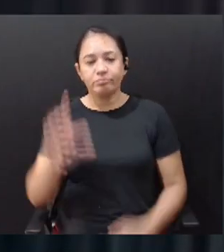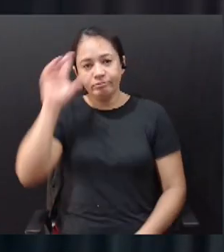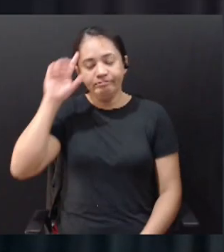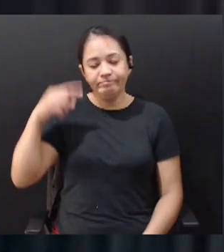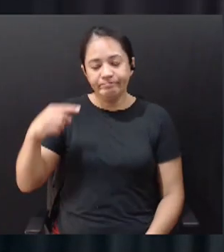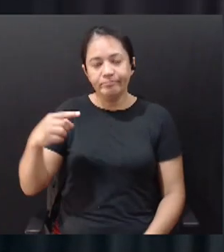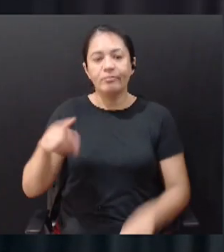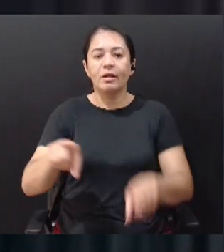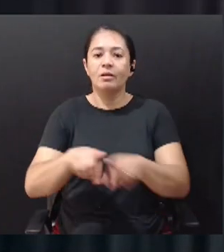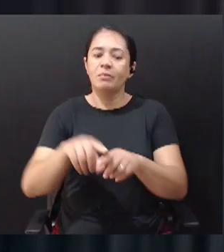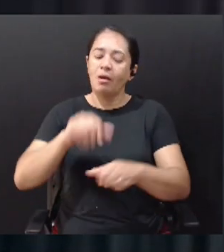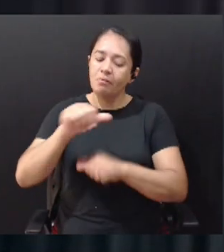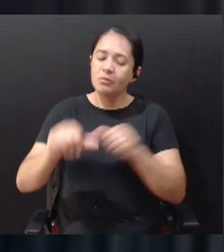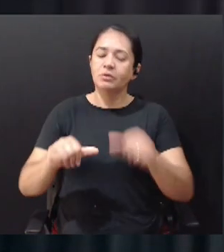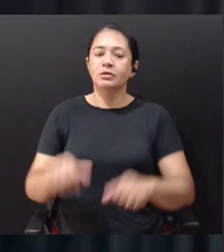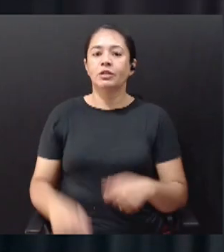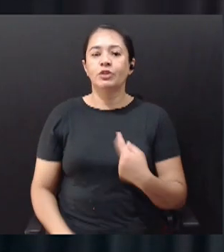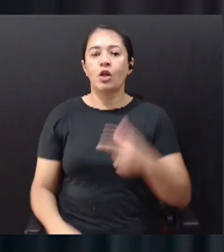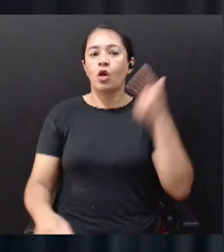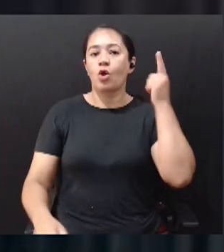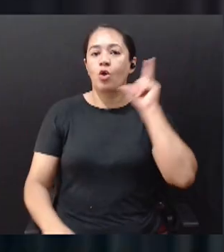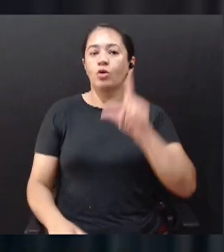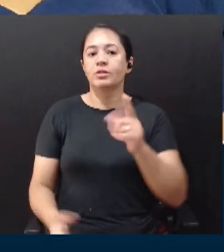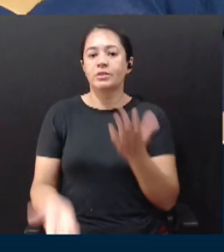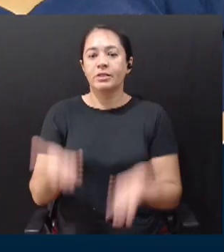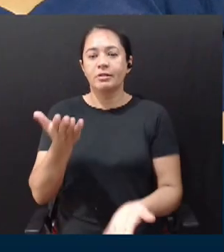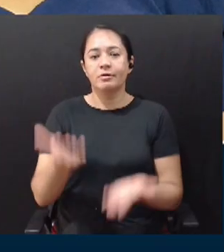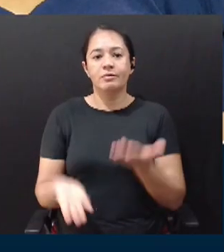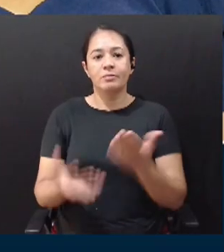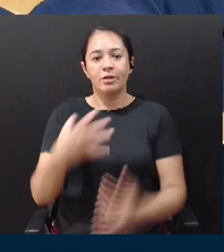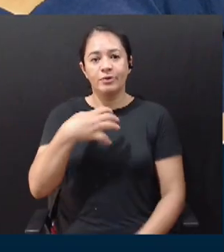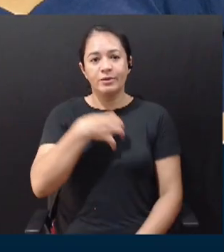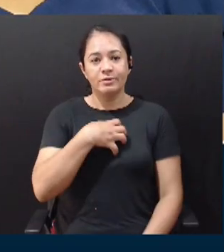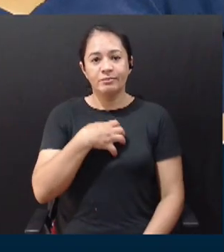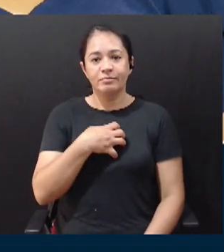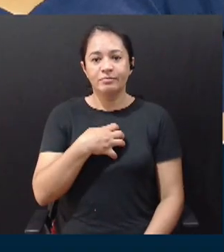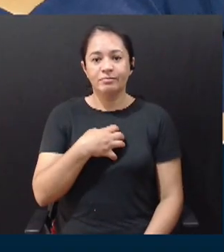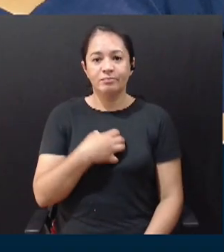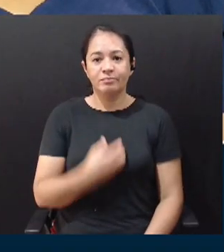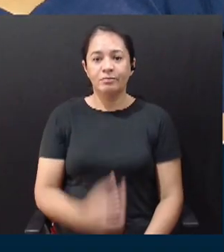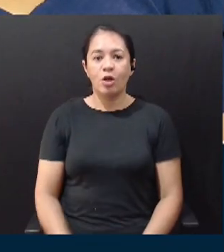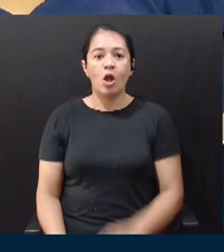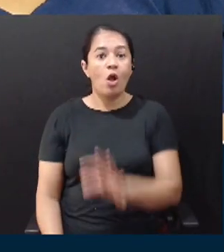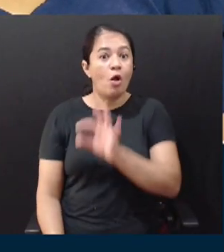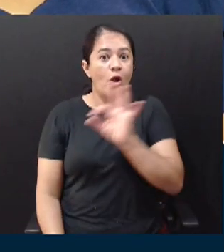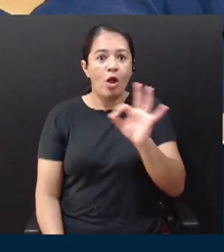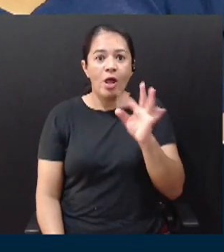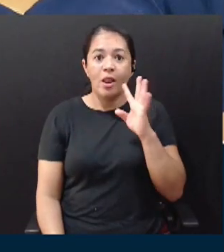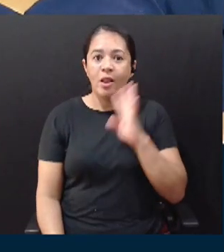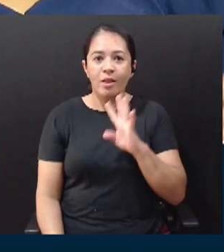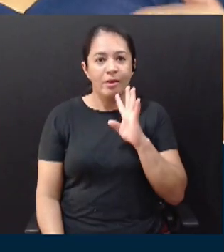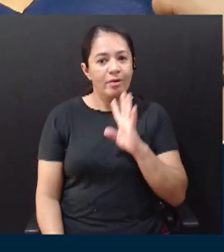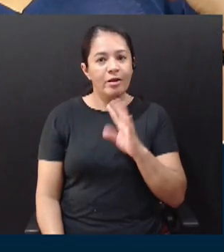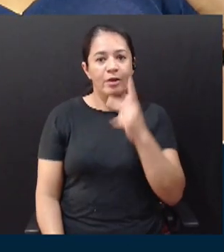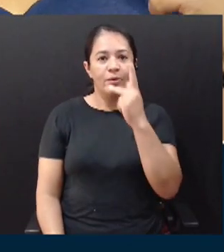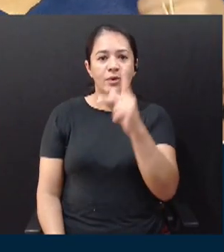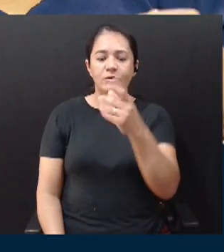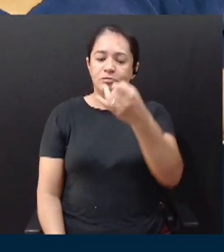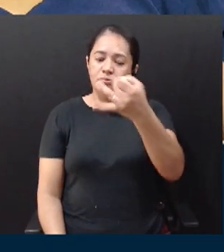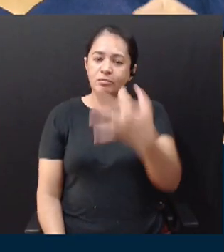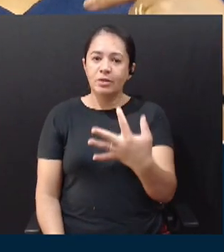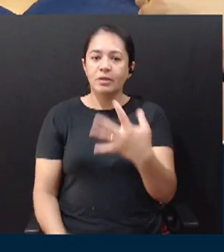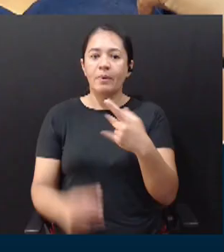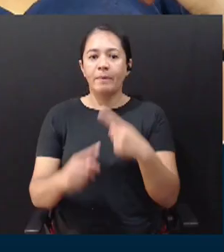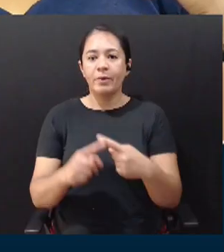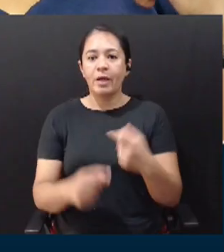poder equilibrar melhor esses sentimentos, assim. Muito, olha, legal demais essa sua pontuação, porque tem gente que